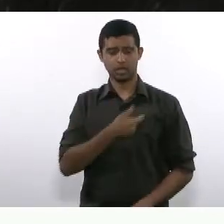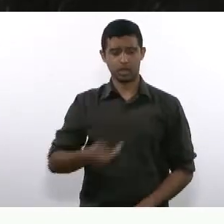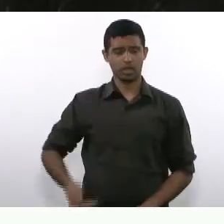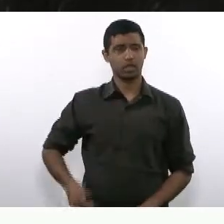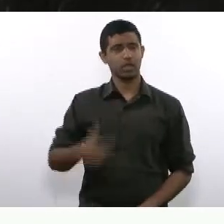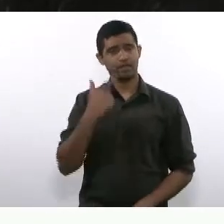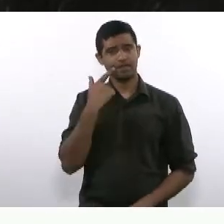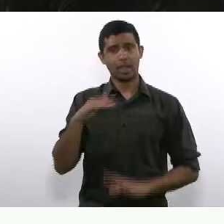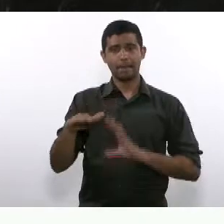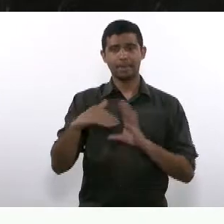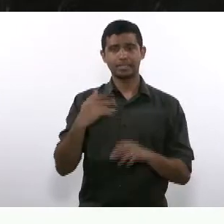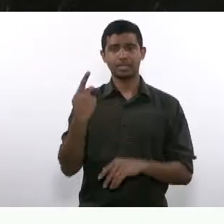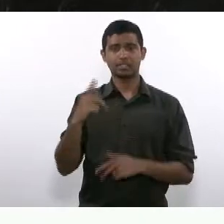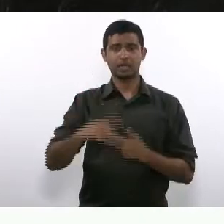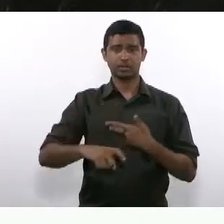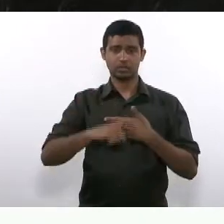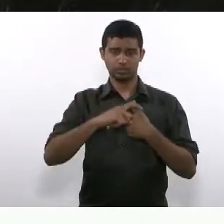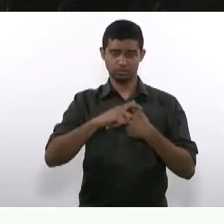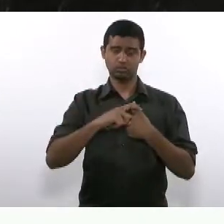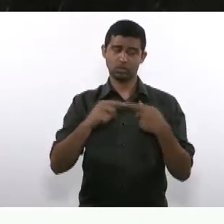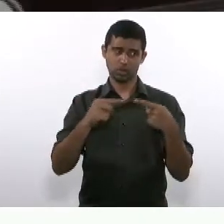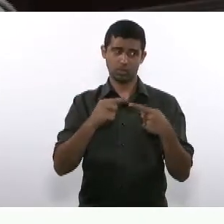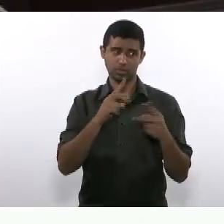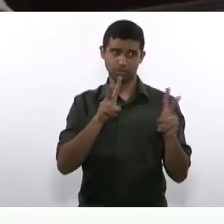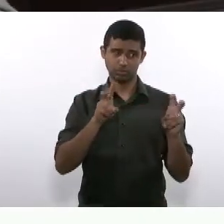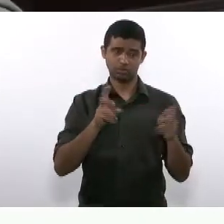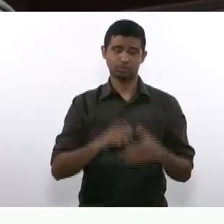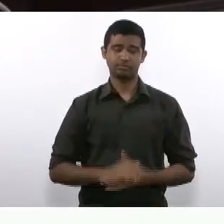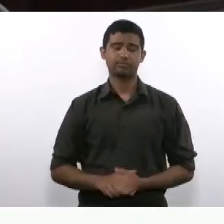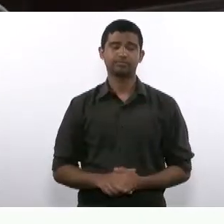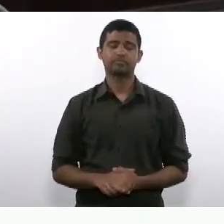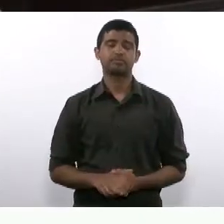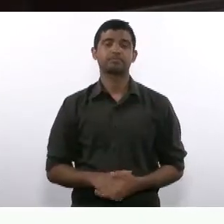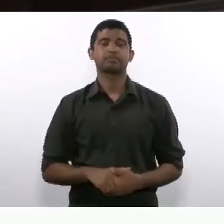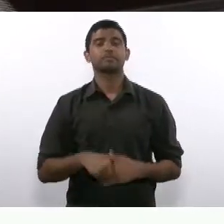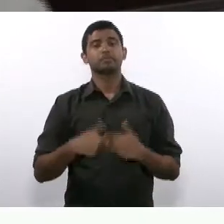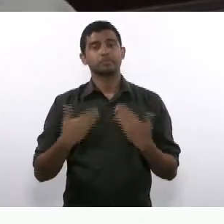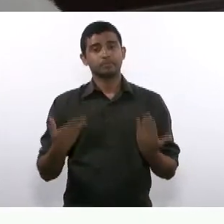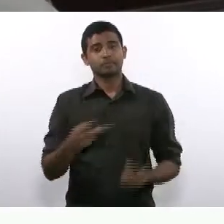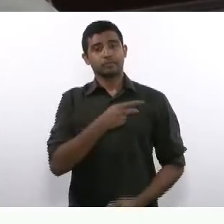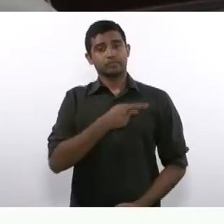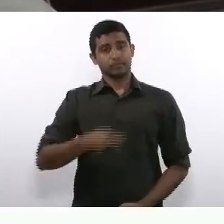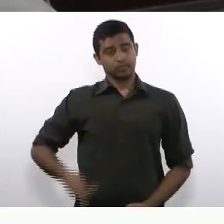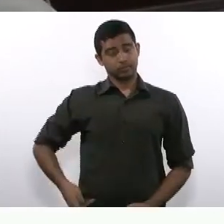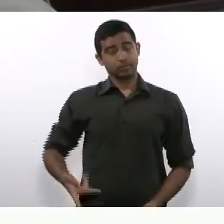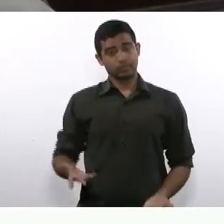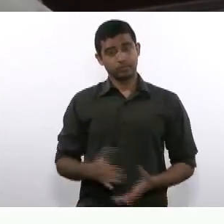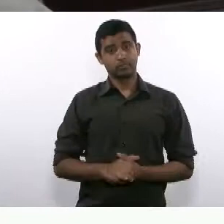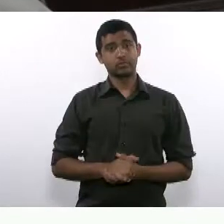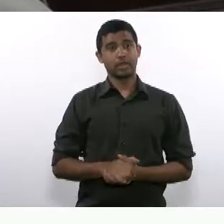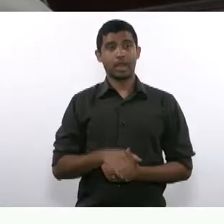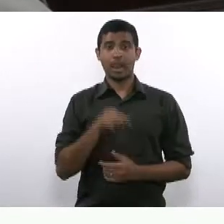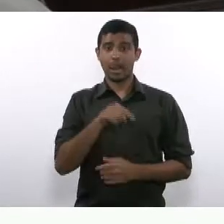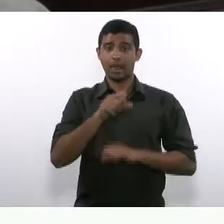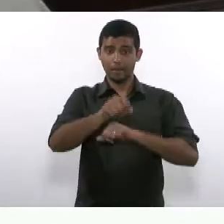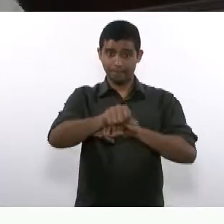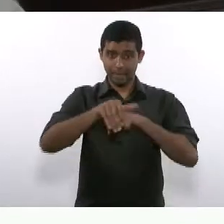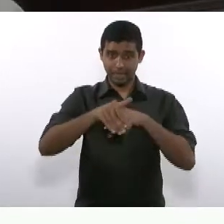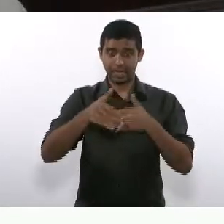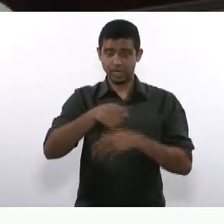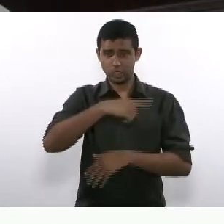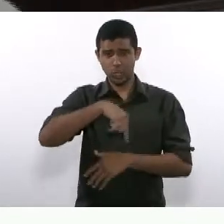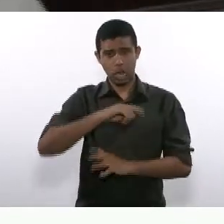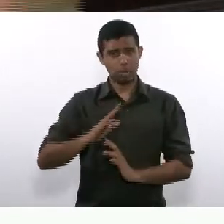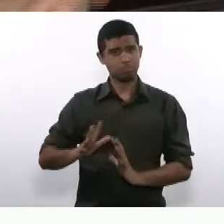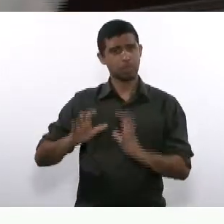mensagem do Poder Executivo nesse sentido. Não, senhor presidente, a gente vai fazer essa explosão em plenário, mas o